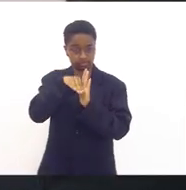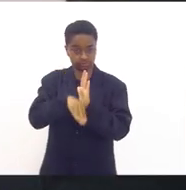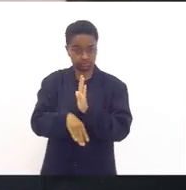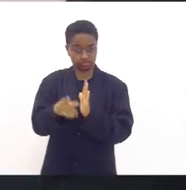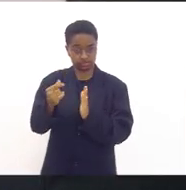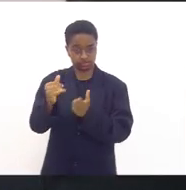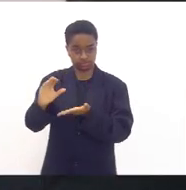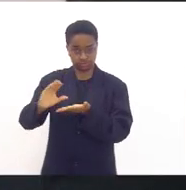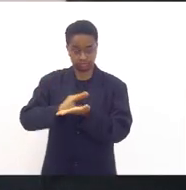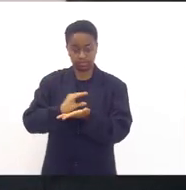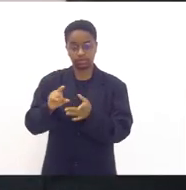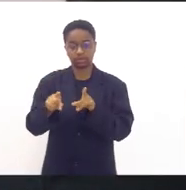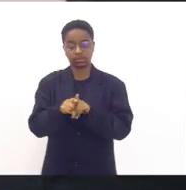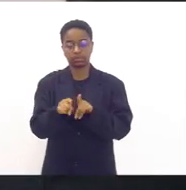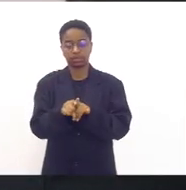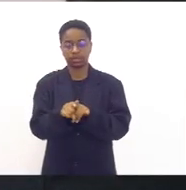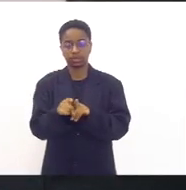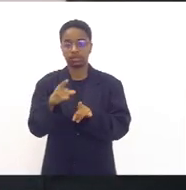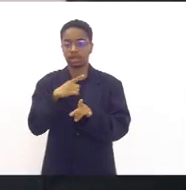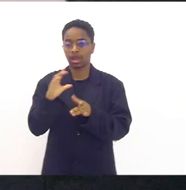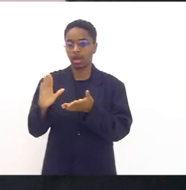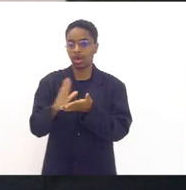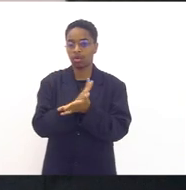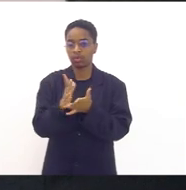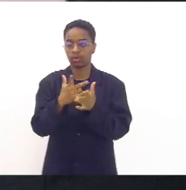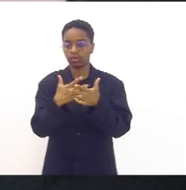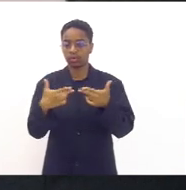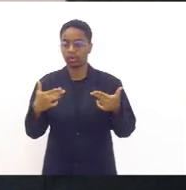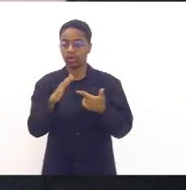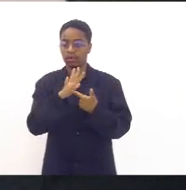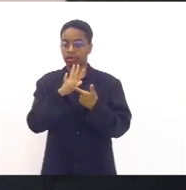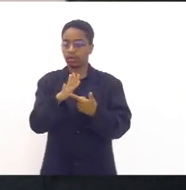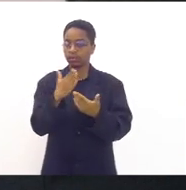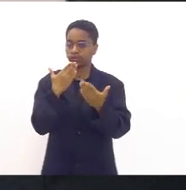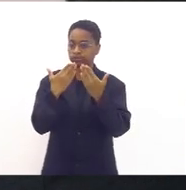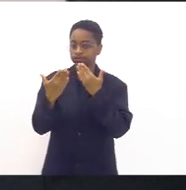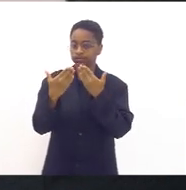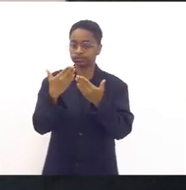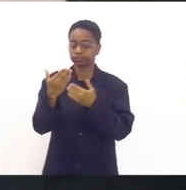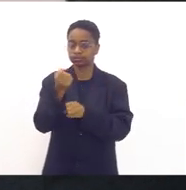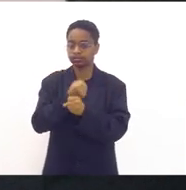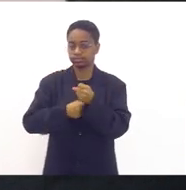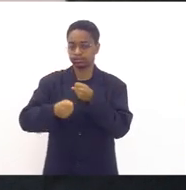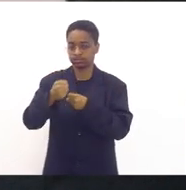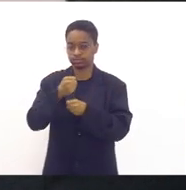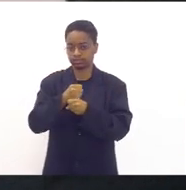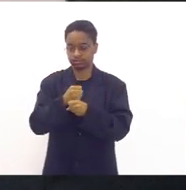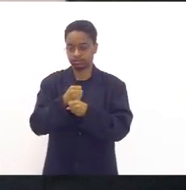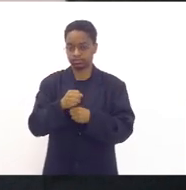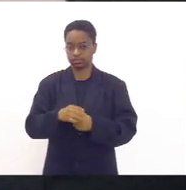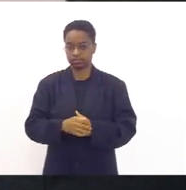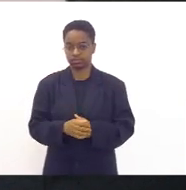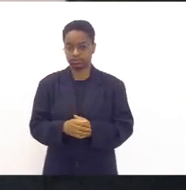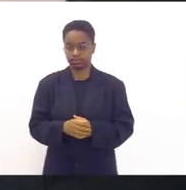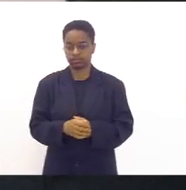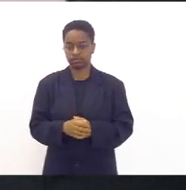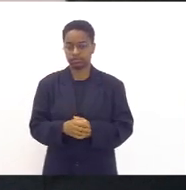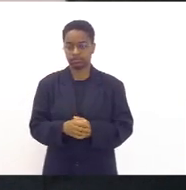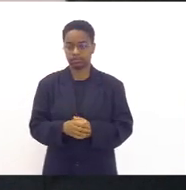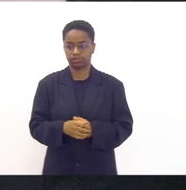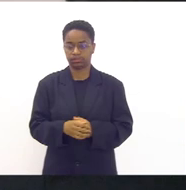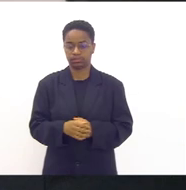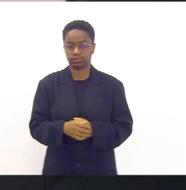esse ano, e temos alguns eventos que destacam bastante essa comparação em relação ao ano passado. É, uma delas